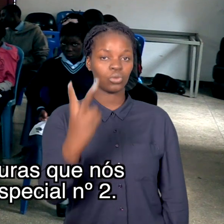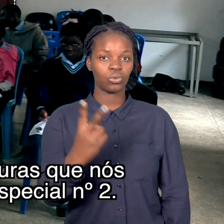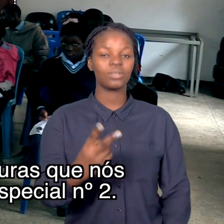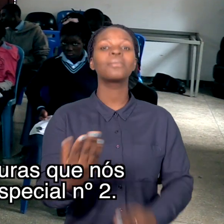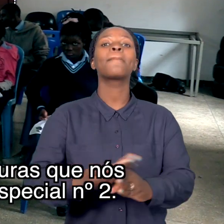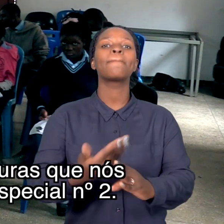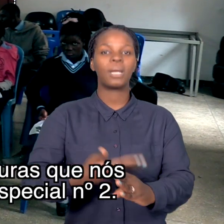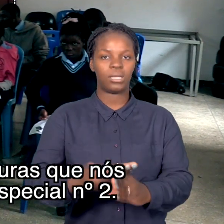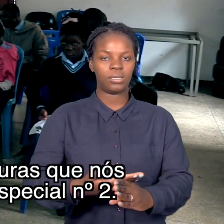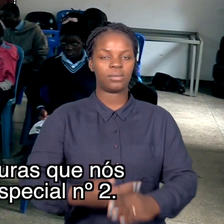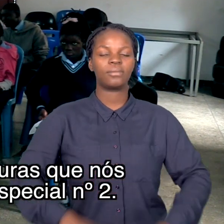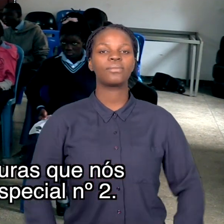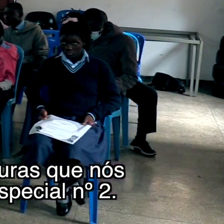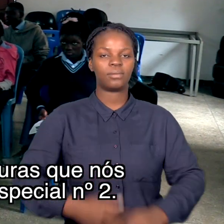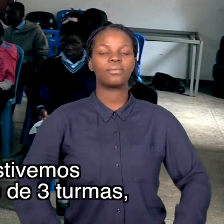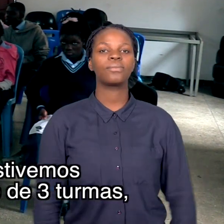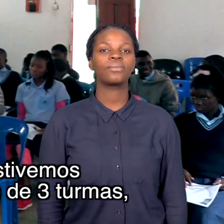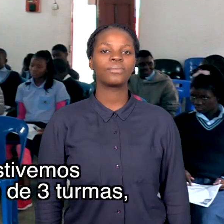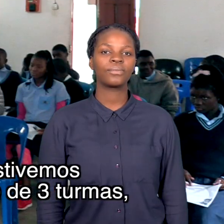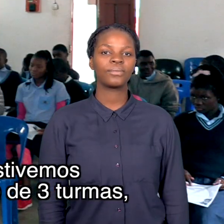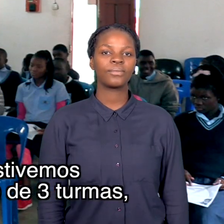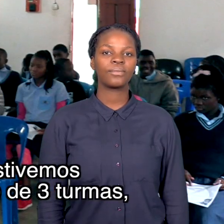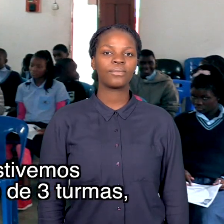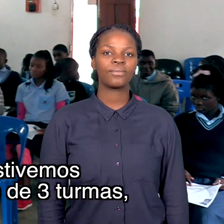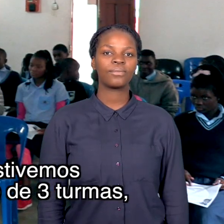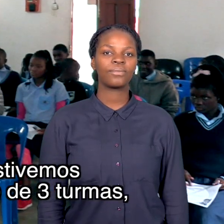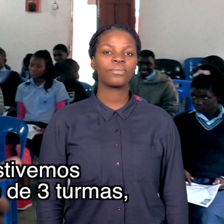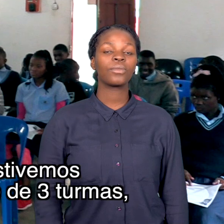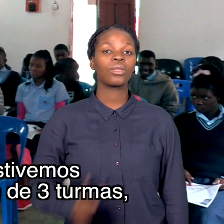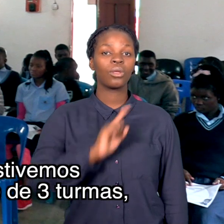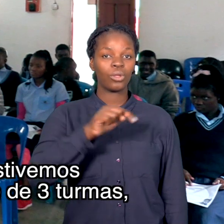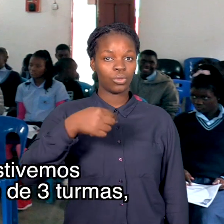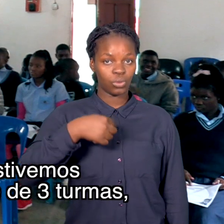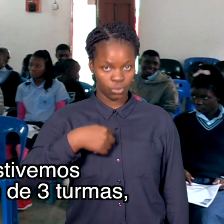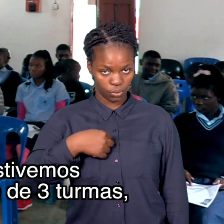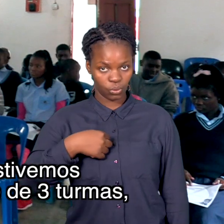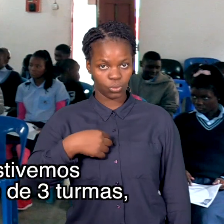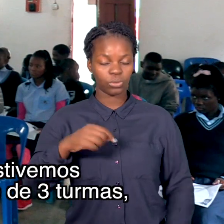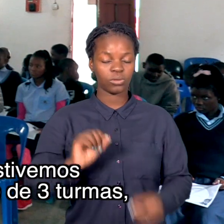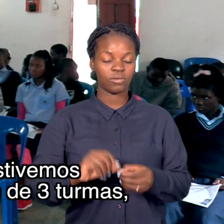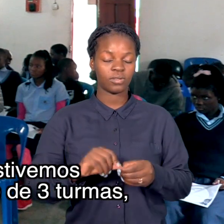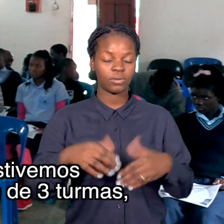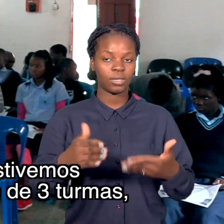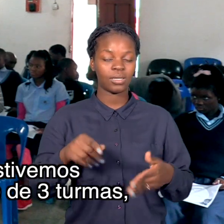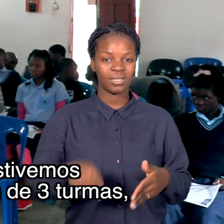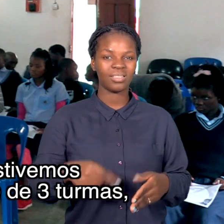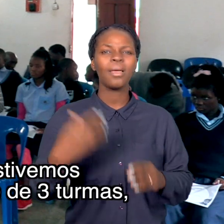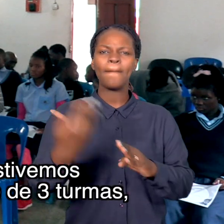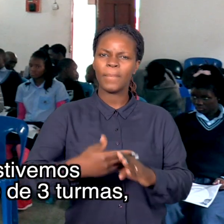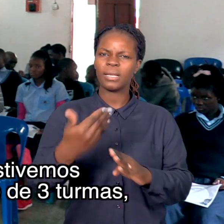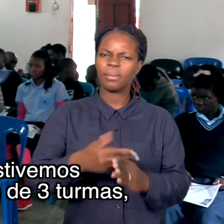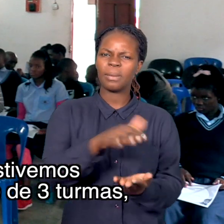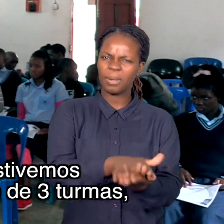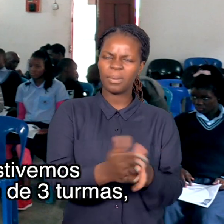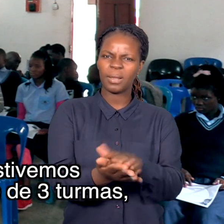de leitura que nós levamos a cabo aqui na escola especial 2. Então nós ao longo destas semanas e meses que tivemos de trabalhar com a Tender's Love,